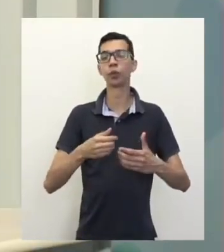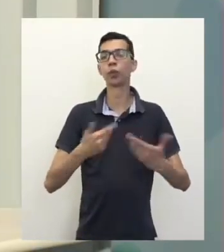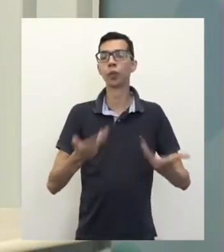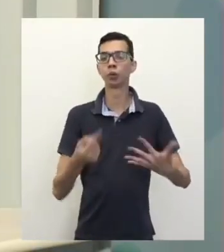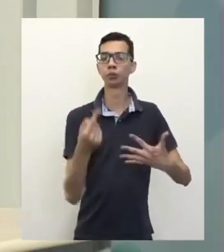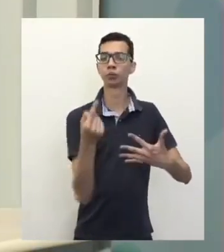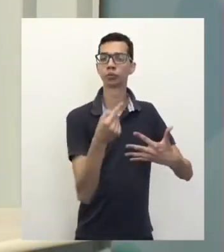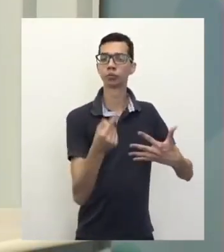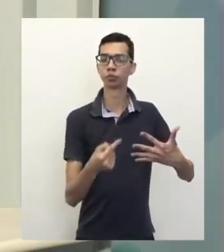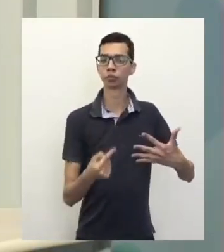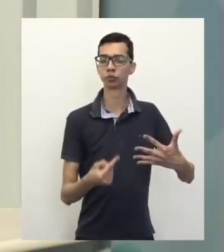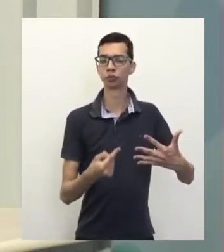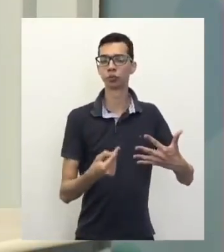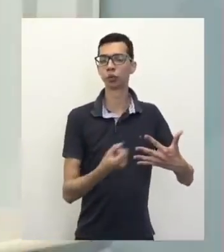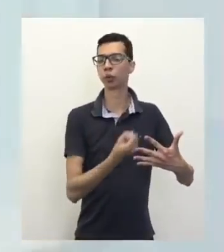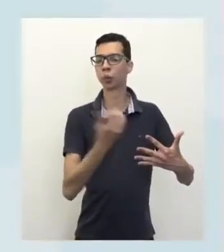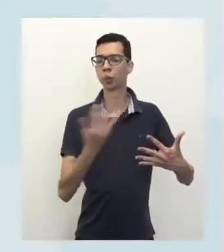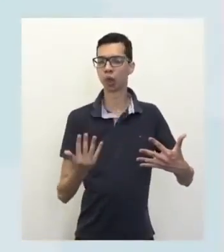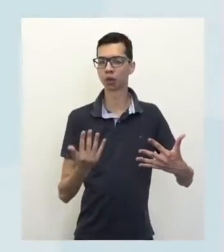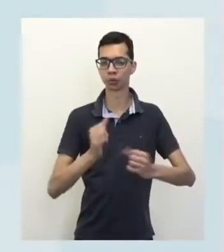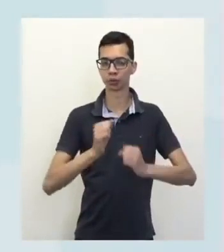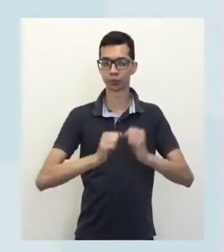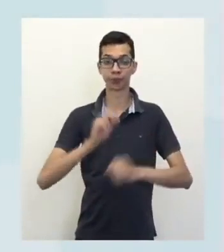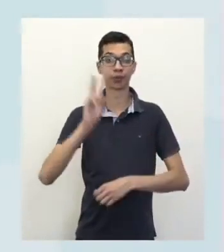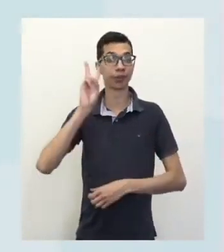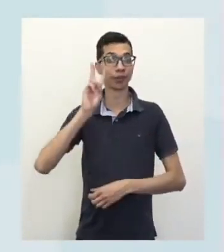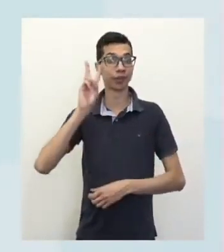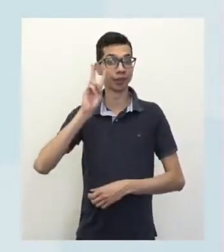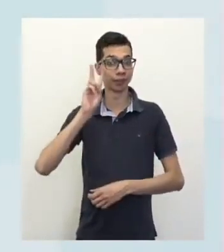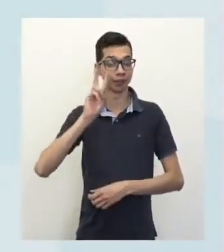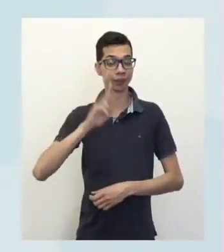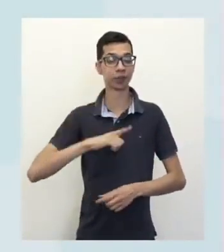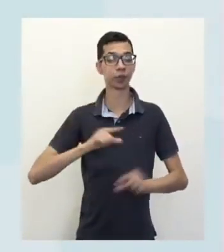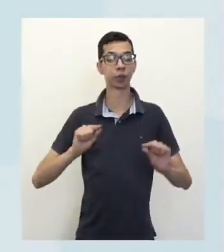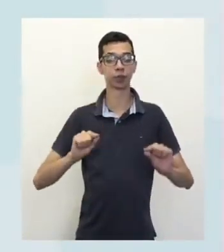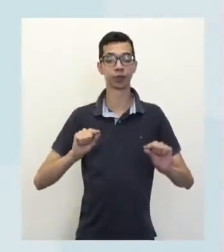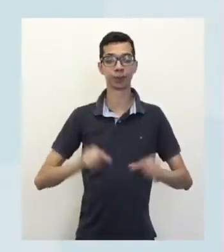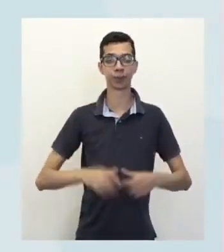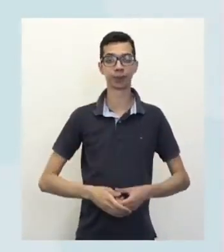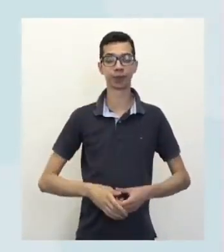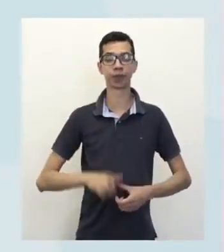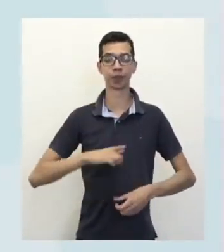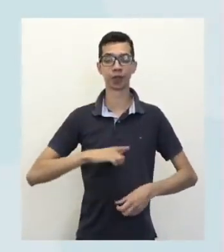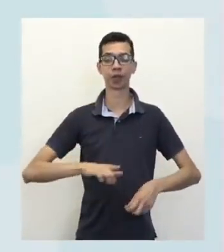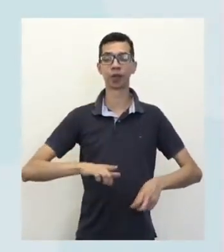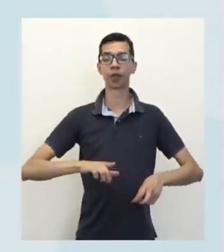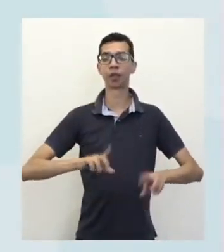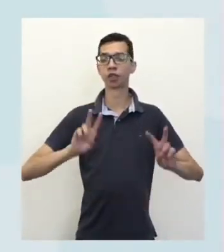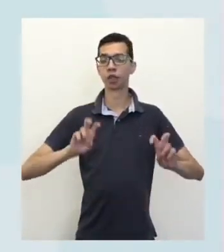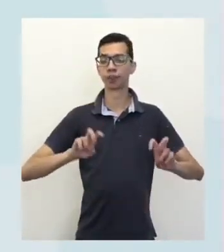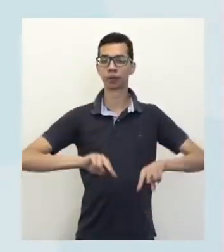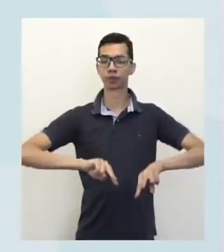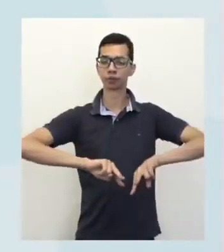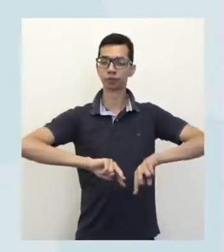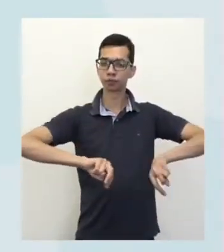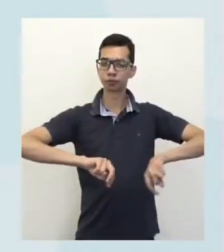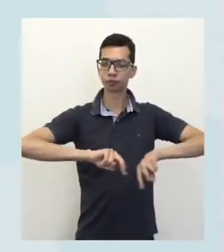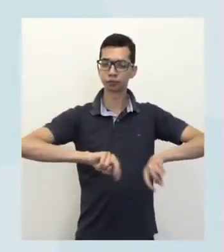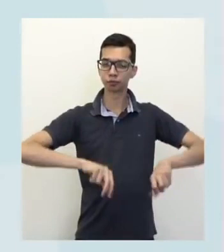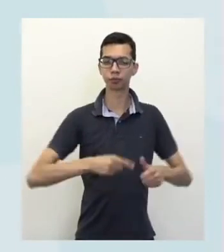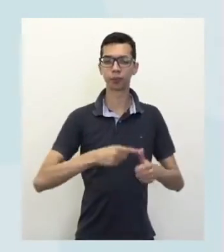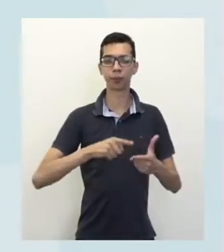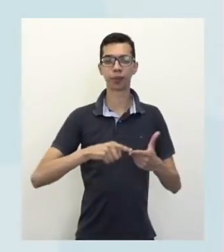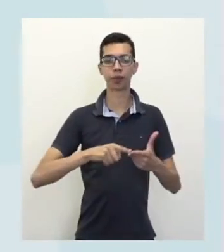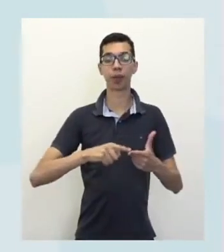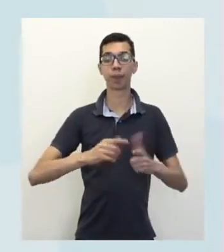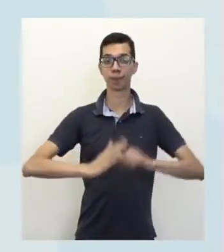gente só vai relembrar com vocês aqui, né? Então, a gente tem a extrativa, a manufatureira, a de montagem e a